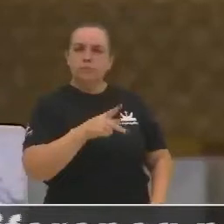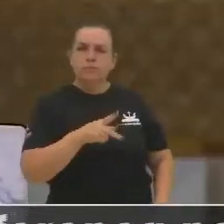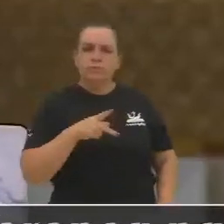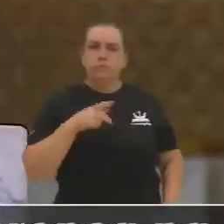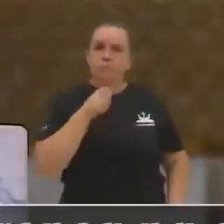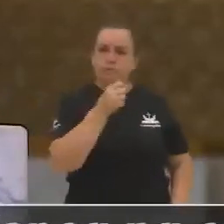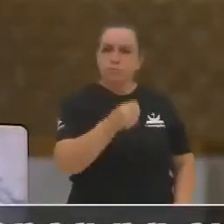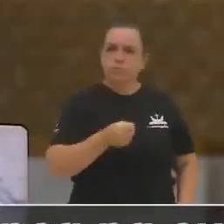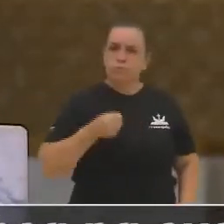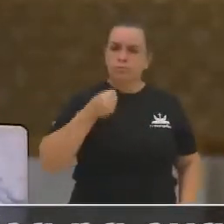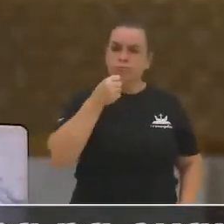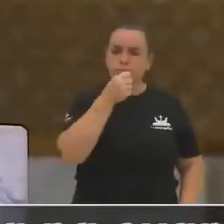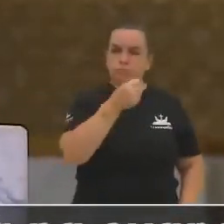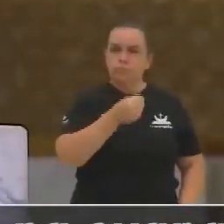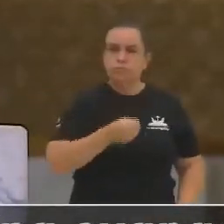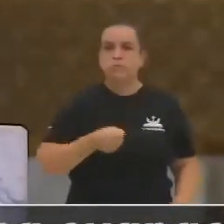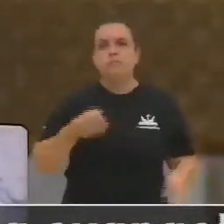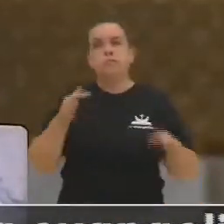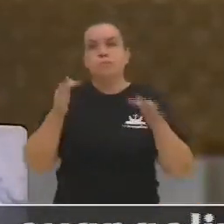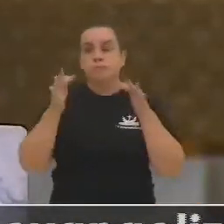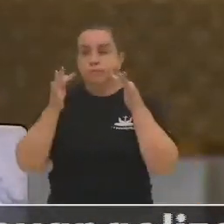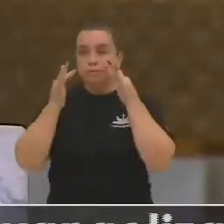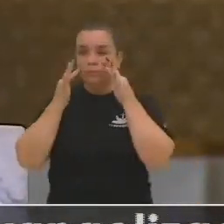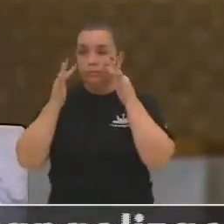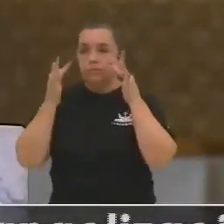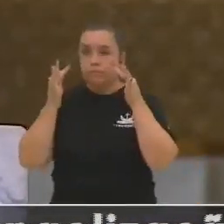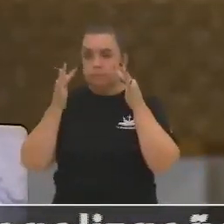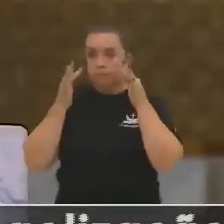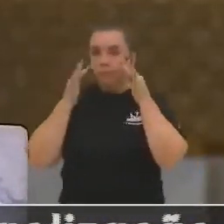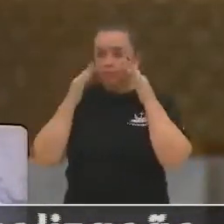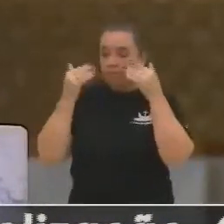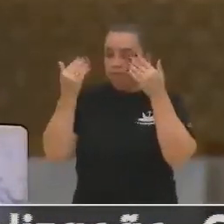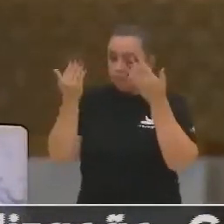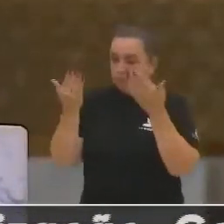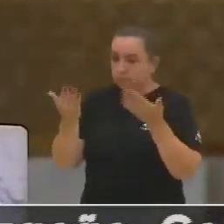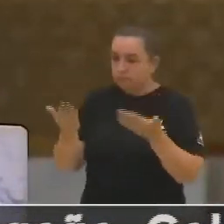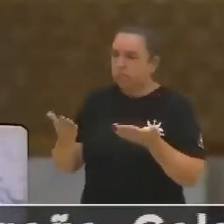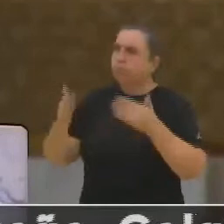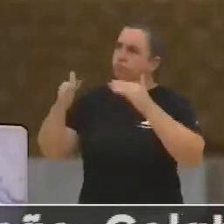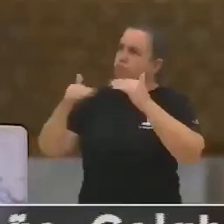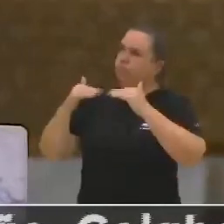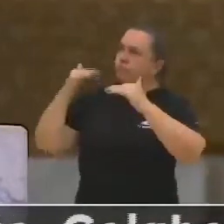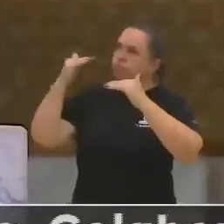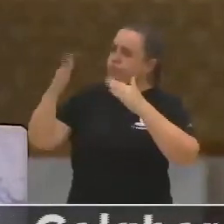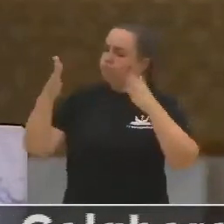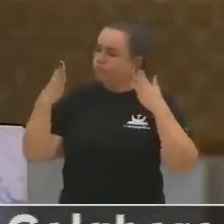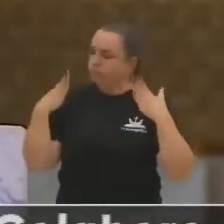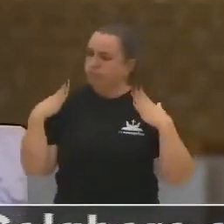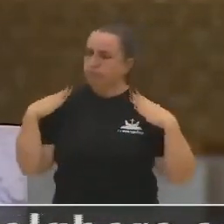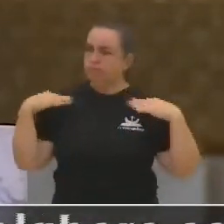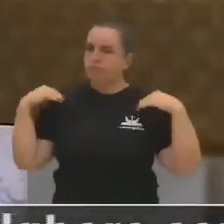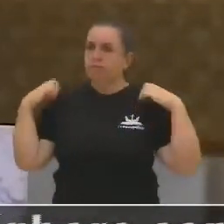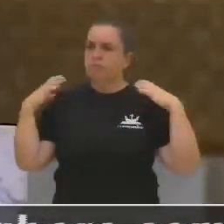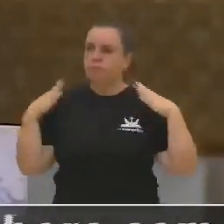ouvidos, vós que sobre os querubins vos